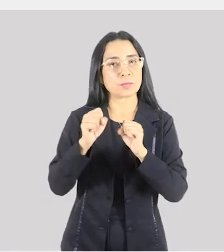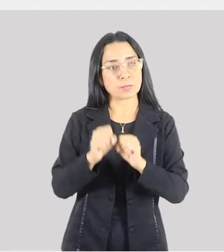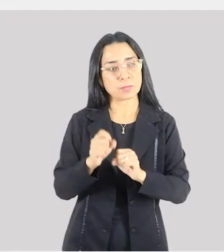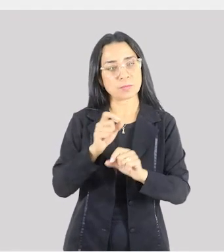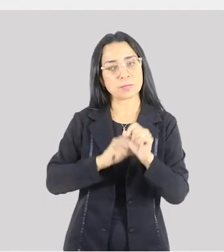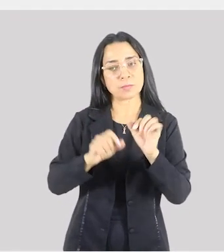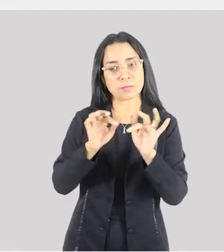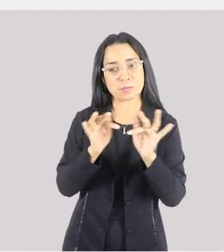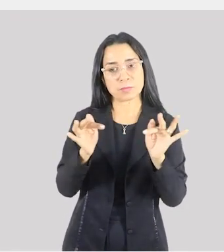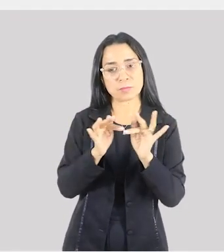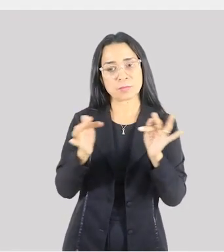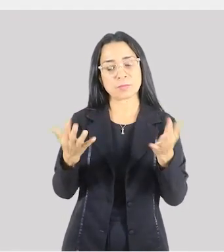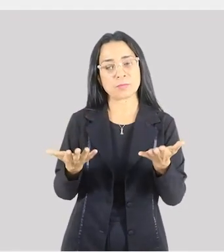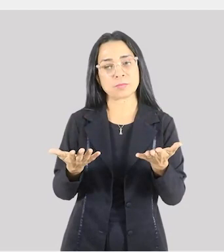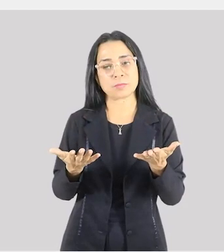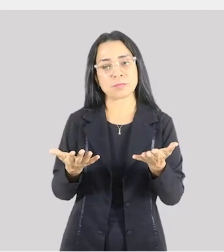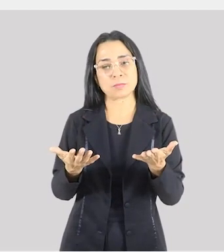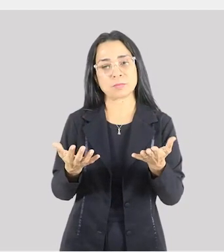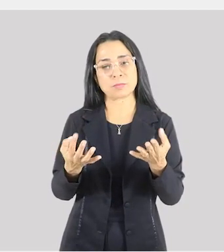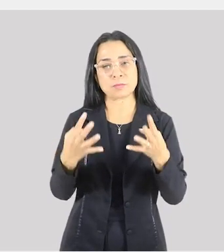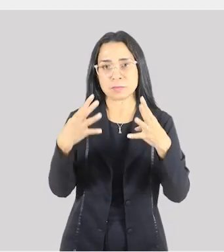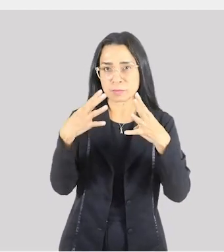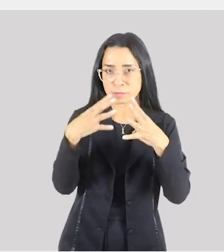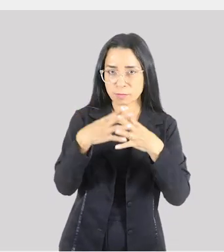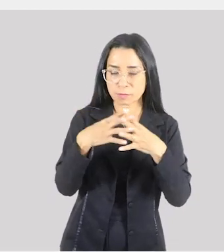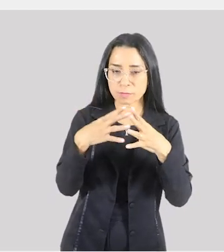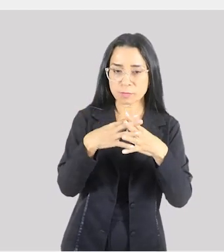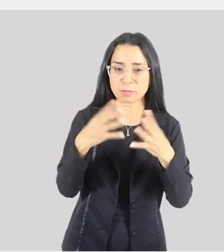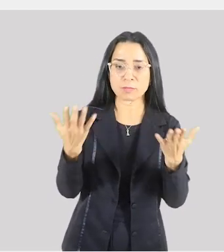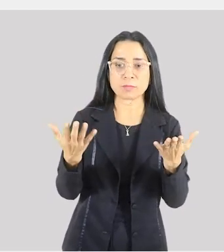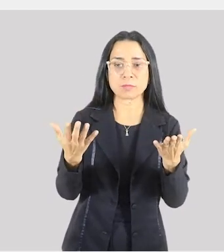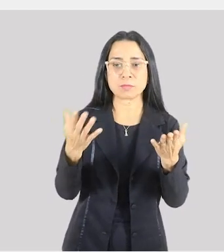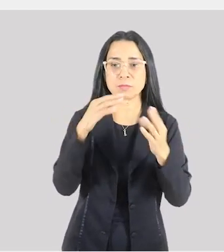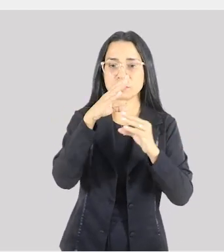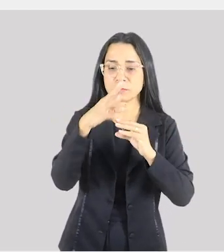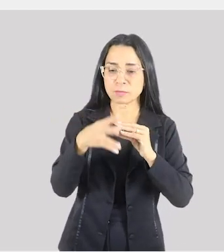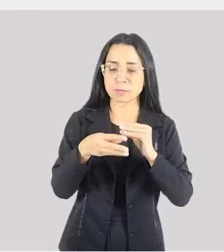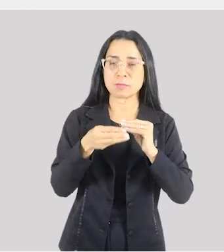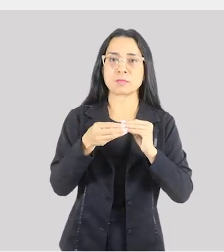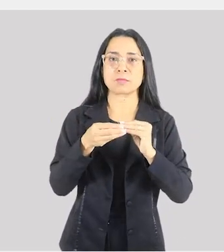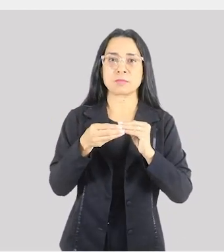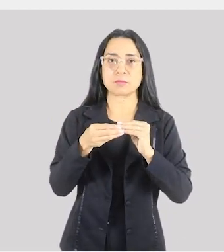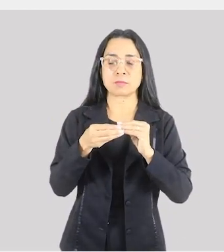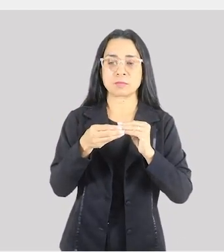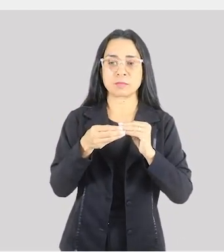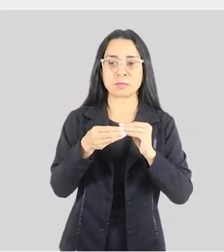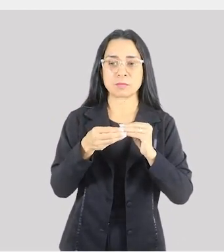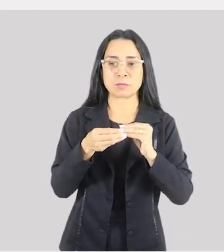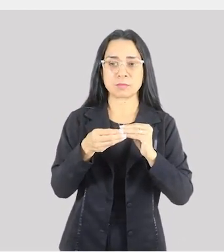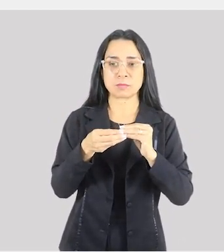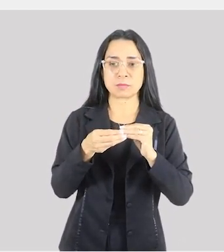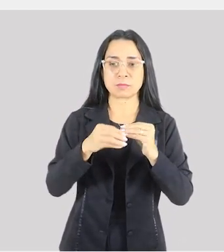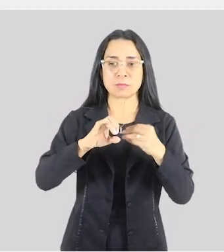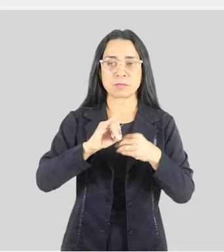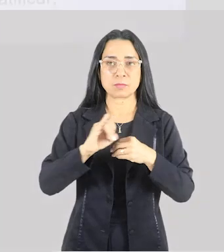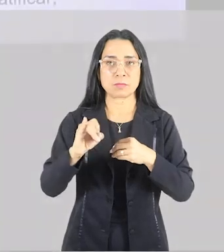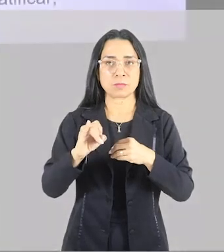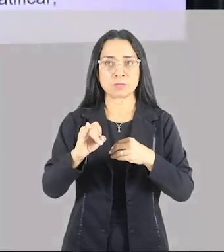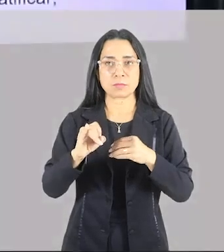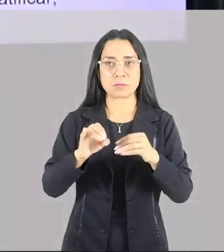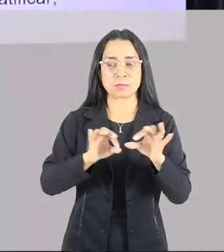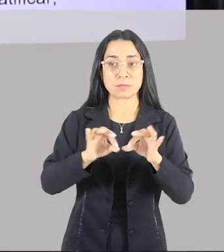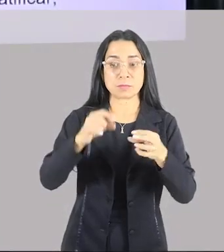um ato simples, pode ser um ato complexo e pode ser um ato composto. Se eu tivesse que enumerar